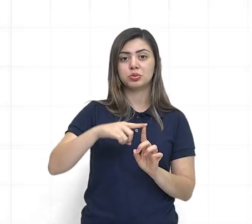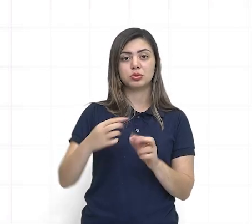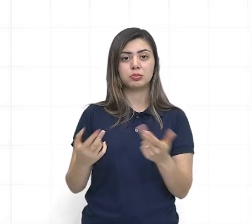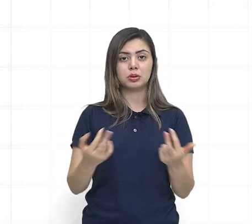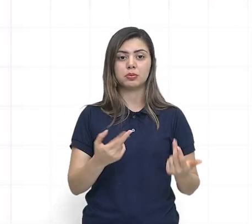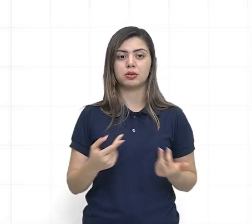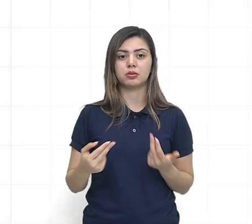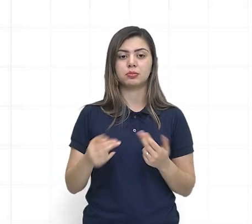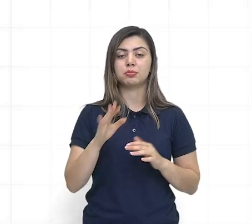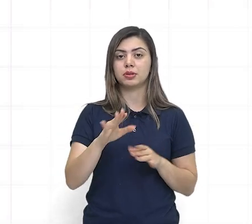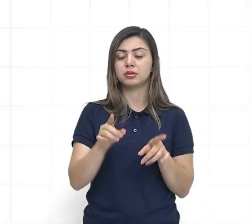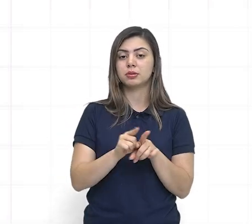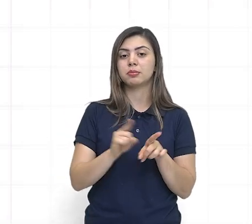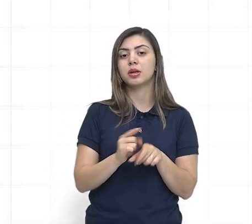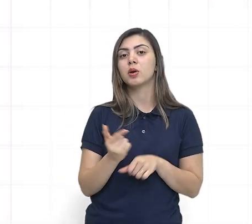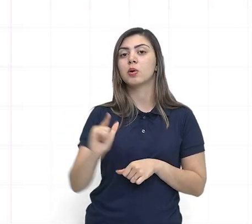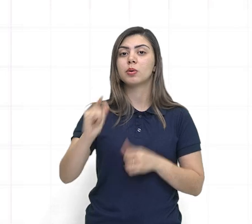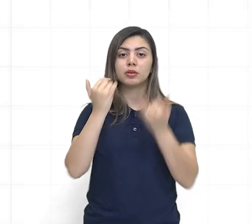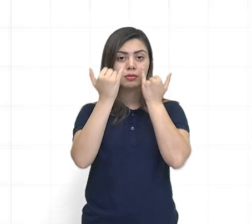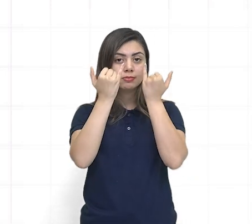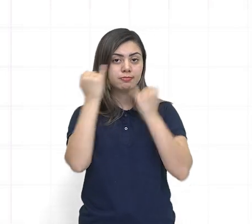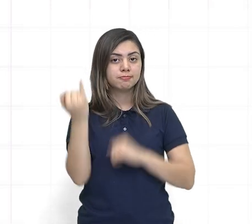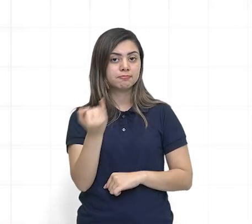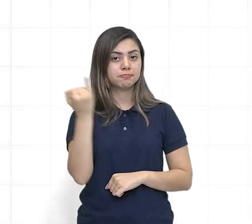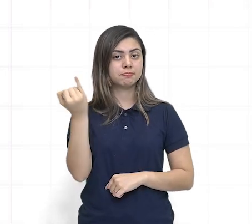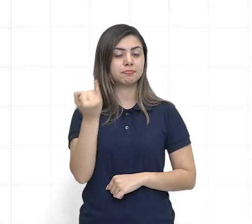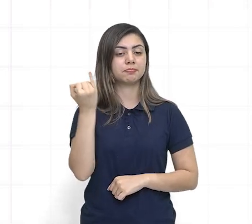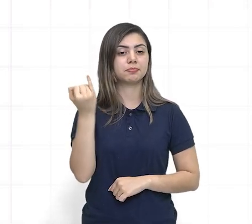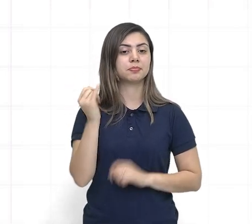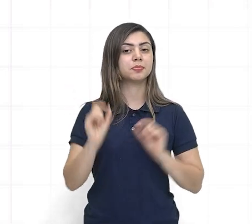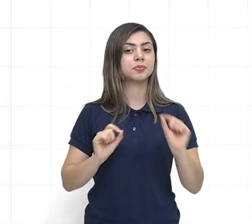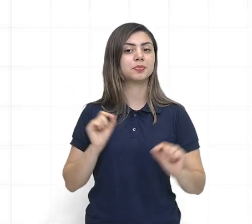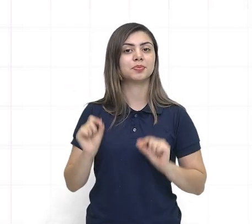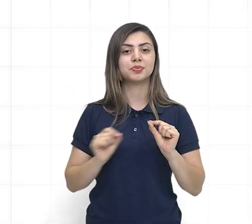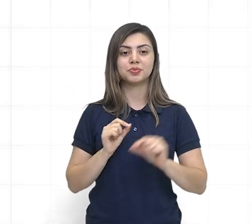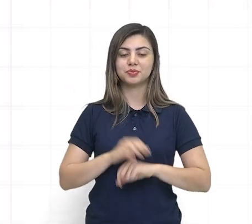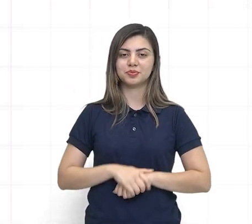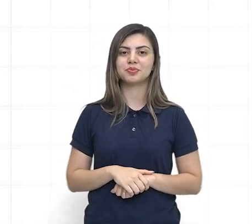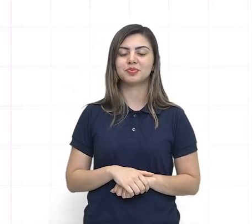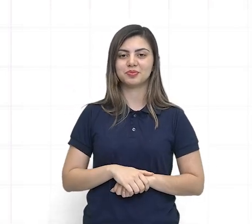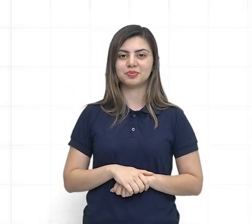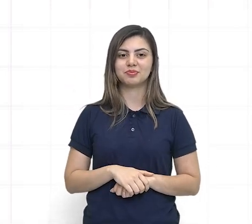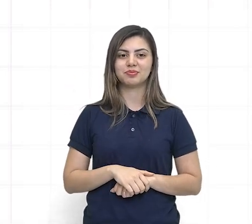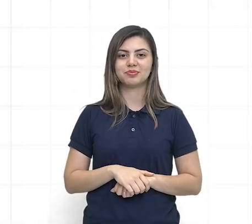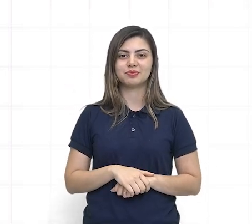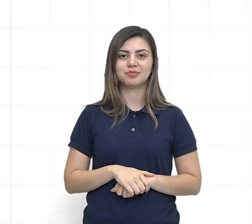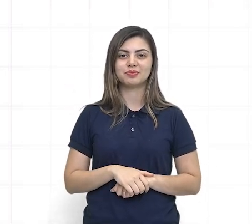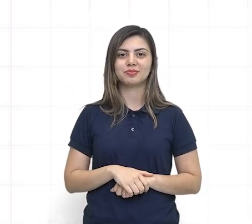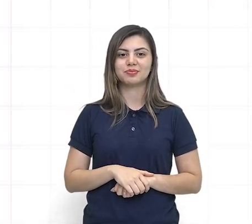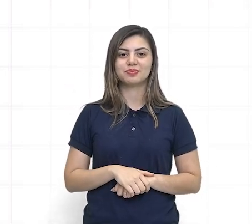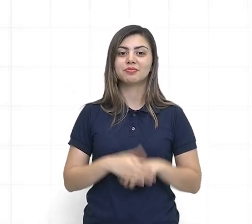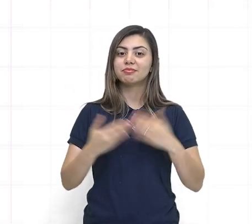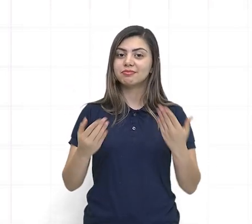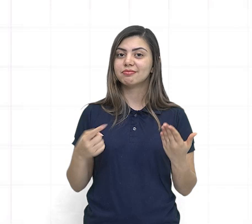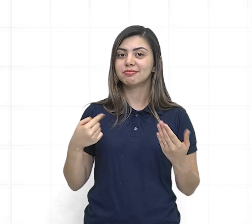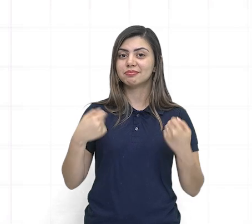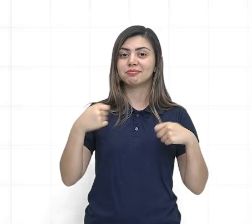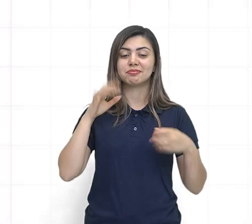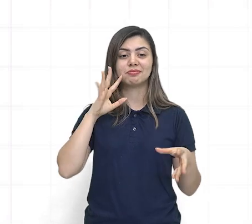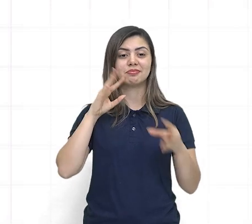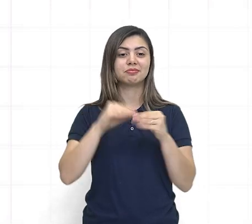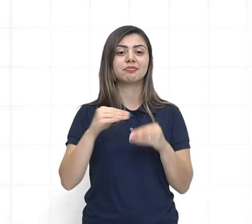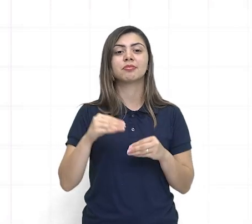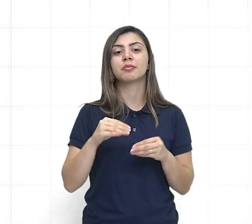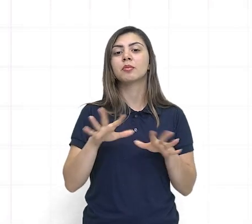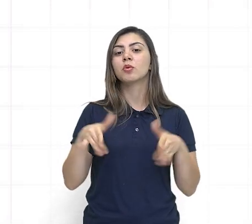regulares. Outra coisa que é importante, pessoal, certo? É nós sabermos aqui a nomenclatura